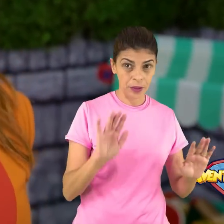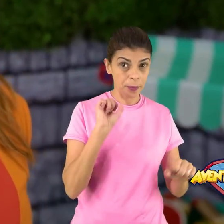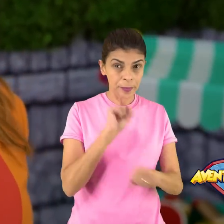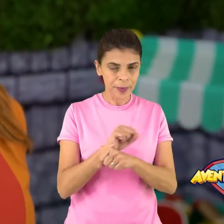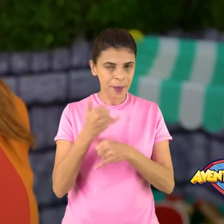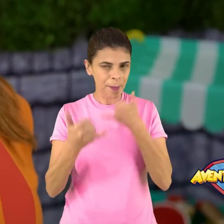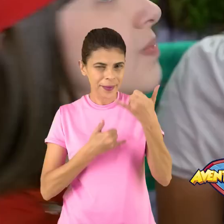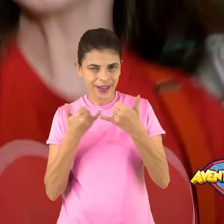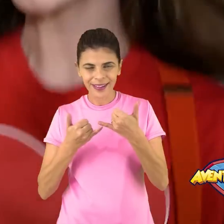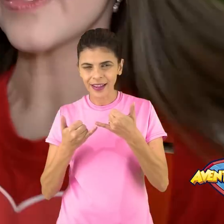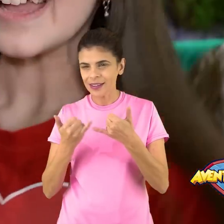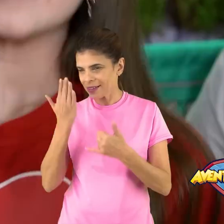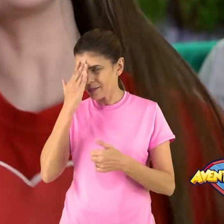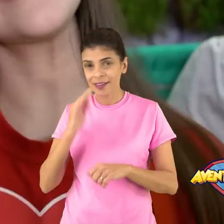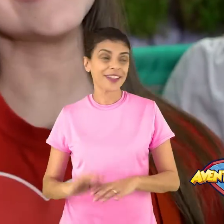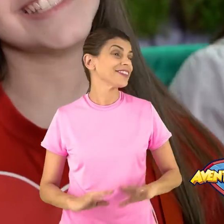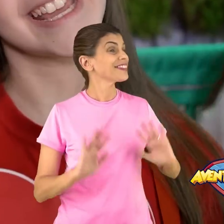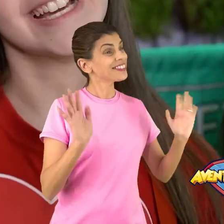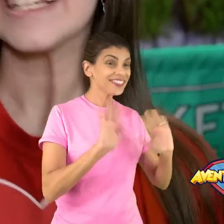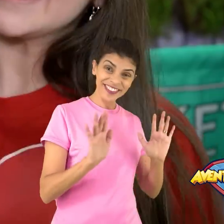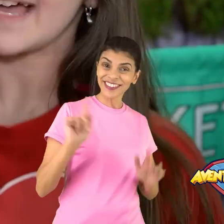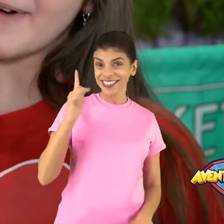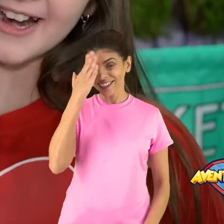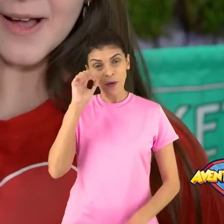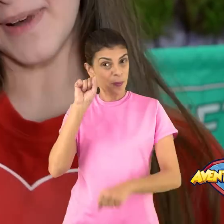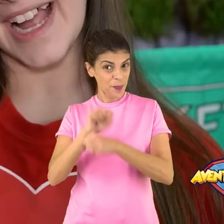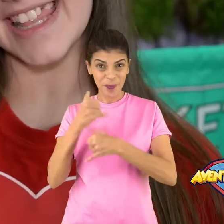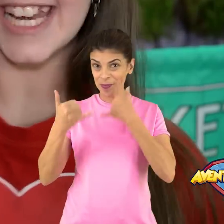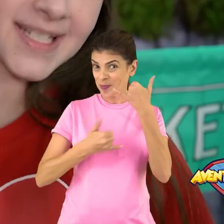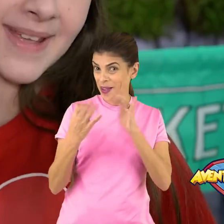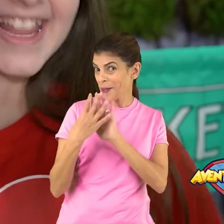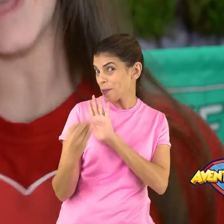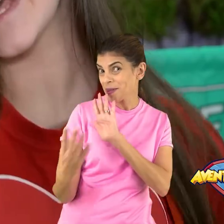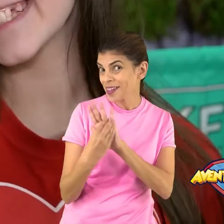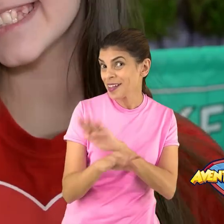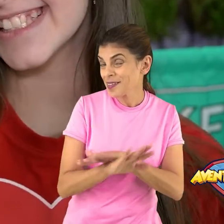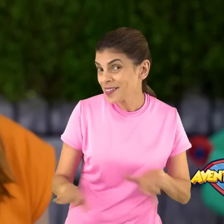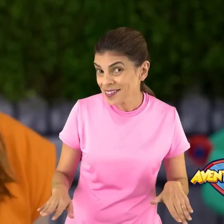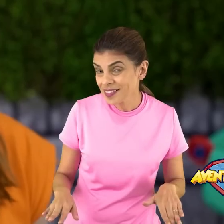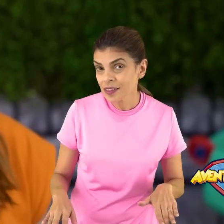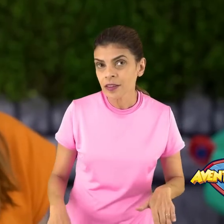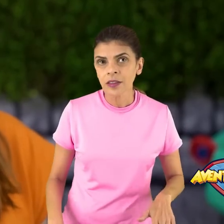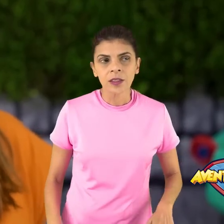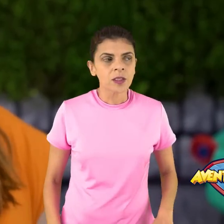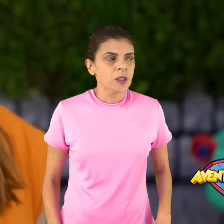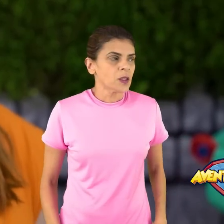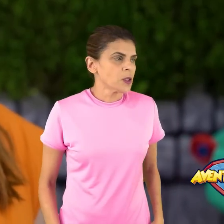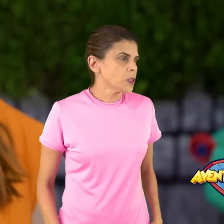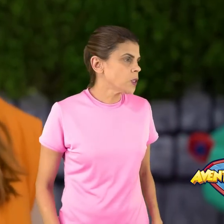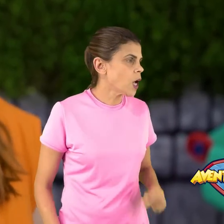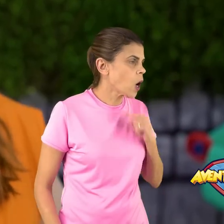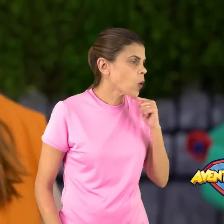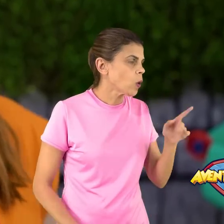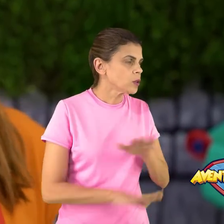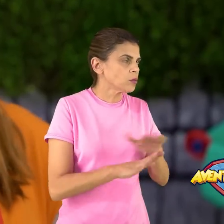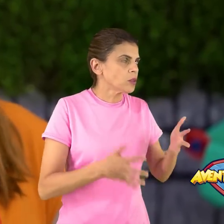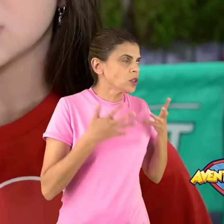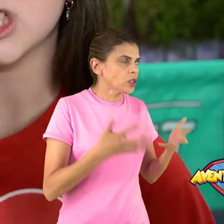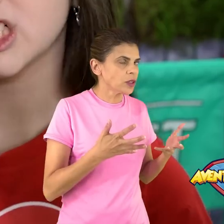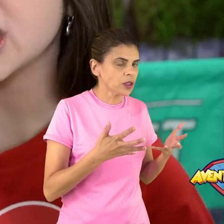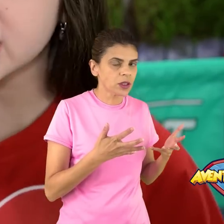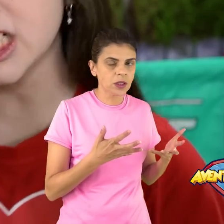com a brincadeira de imitar? Oi, Gi! Já parou com a brincadeira de imitar? Ai, ninguém mais aguenta isso!